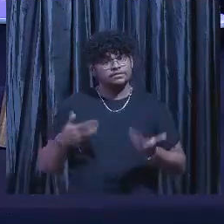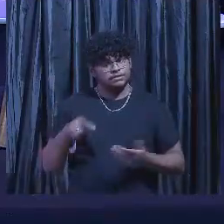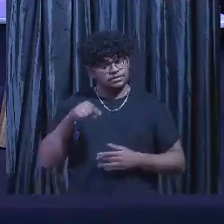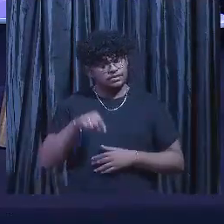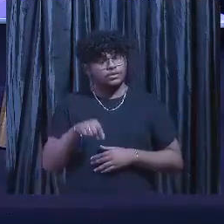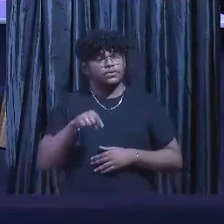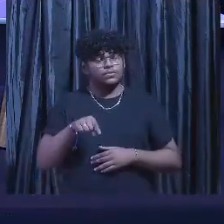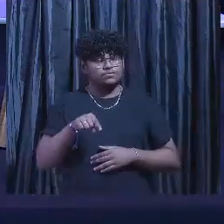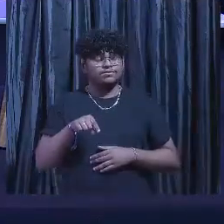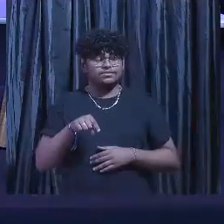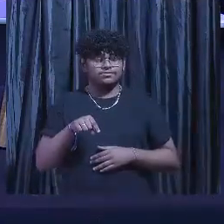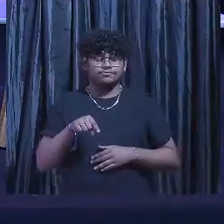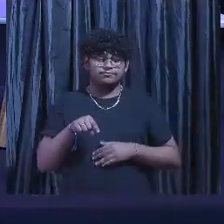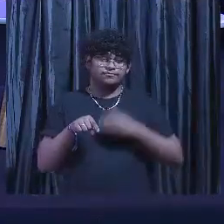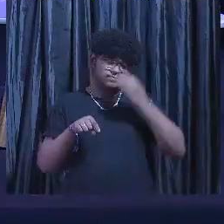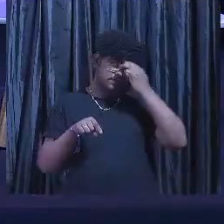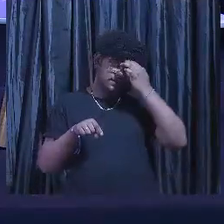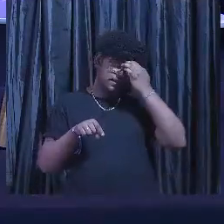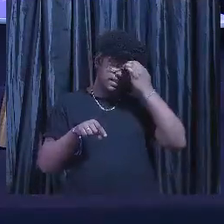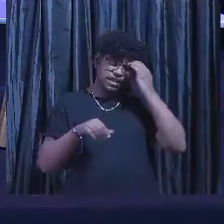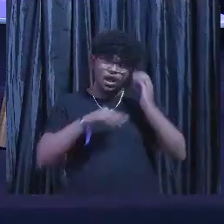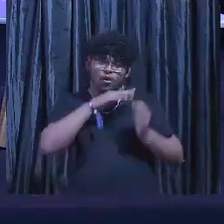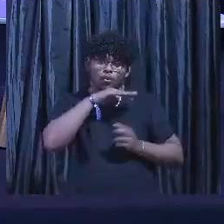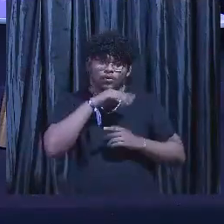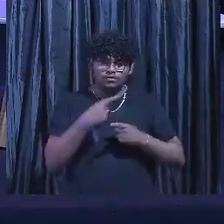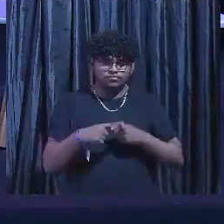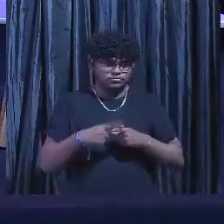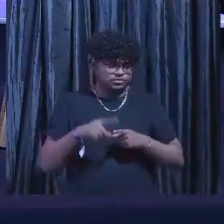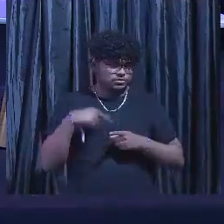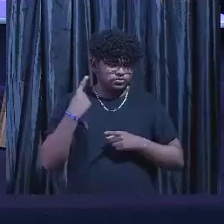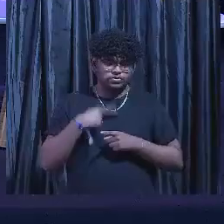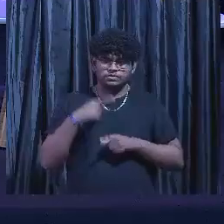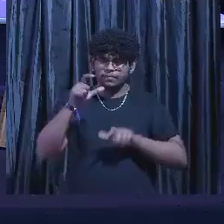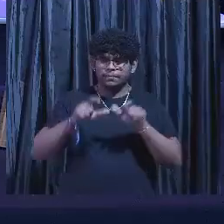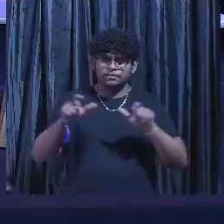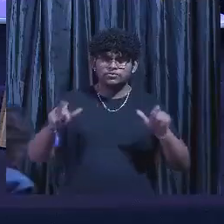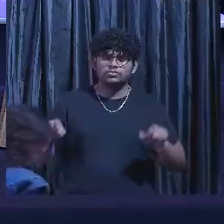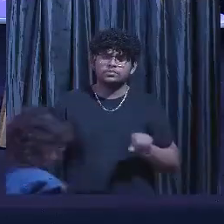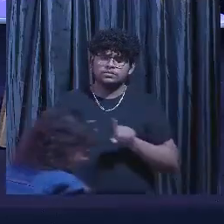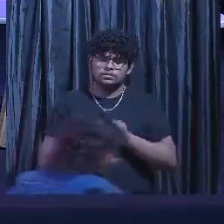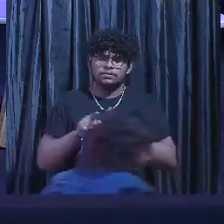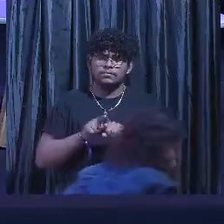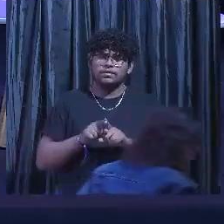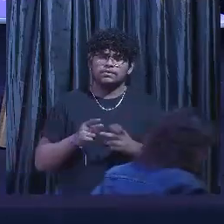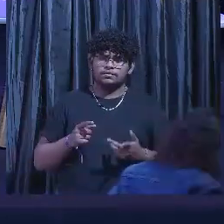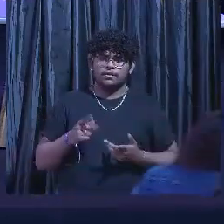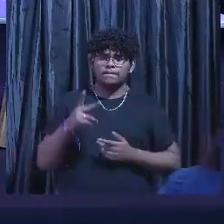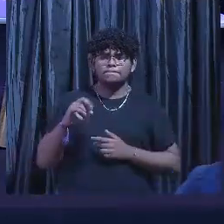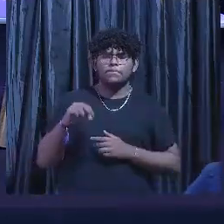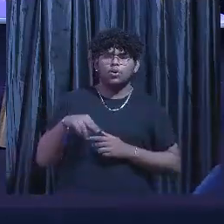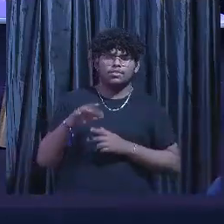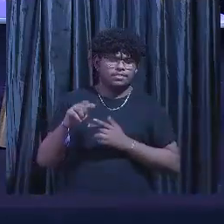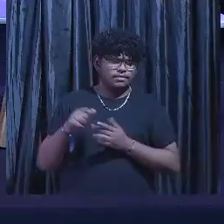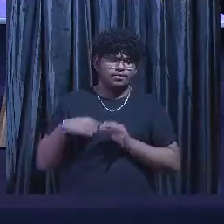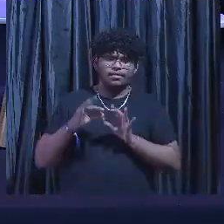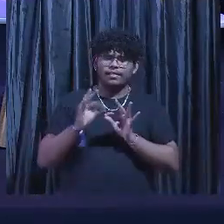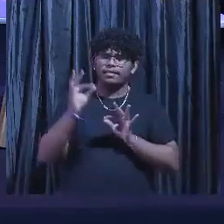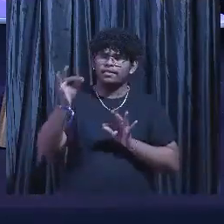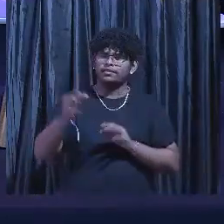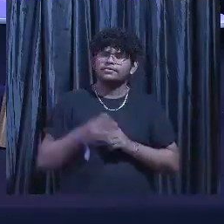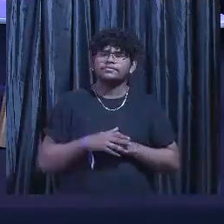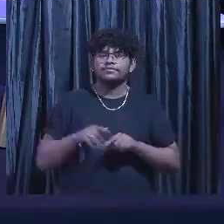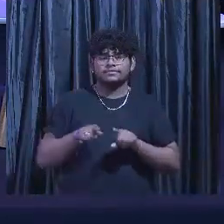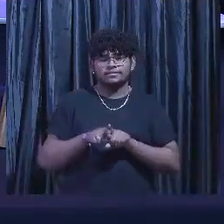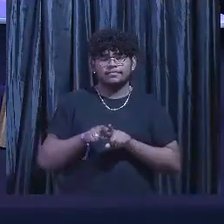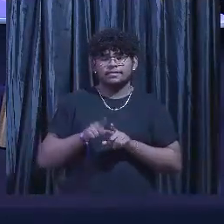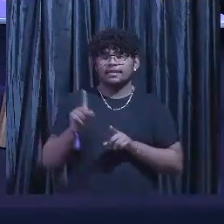forma, é ruim porque somos pessoas e, né, não somos ponta. E aí tem uma outra coisa, que é uma outra gíria, que é a